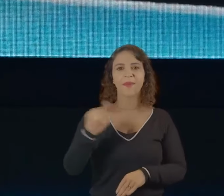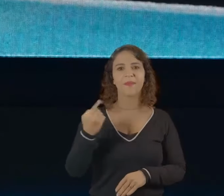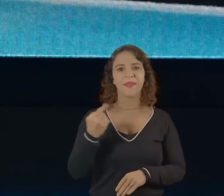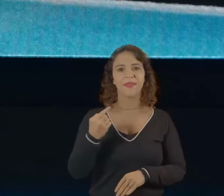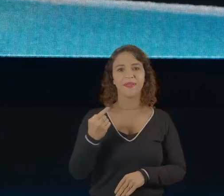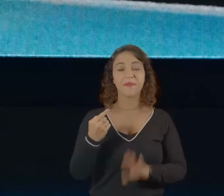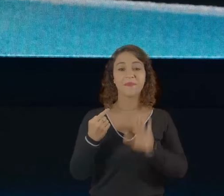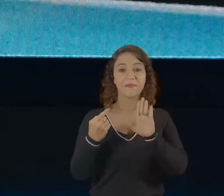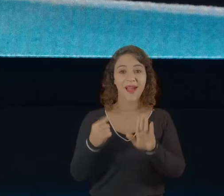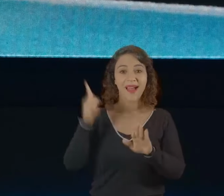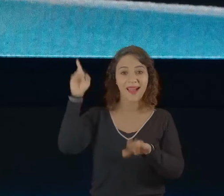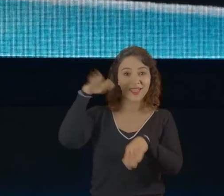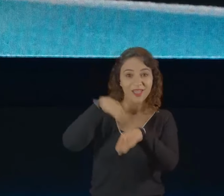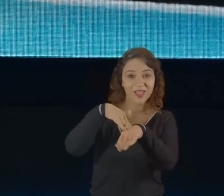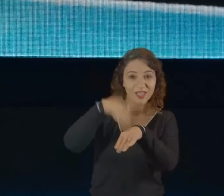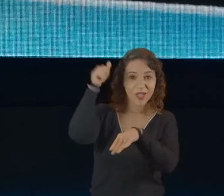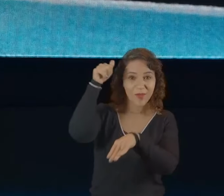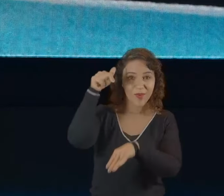o chamado,